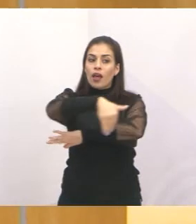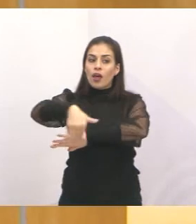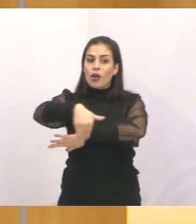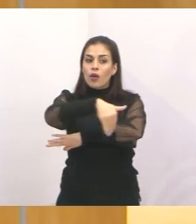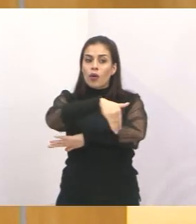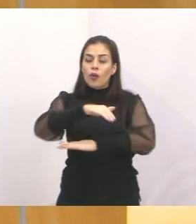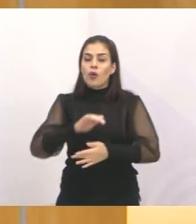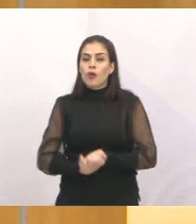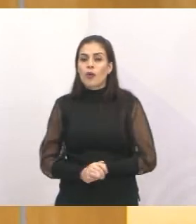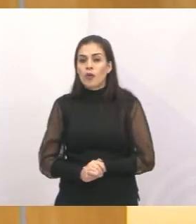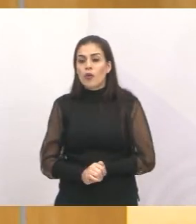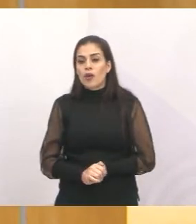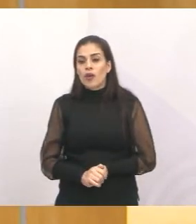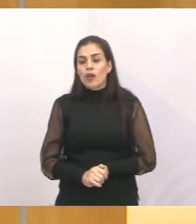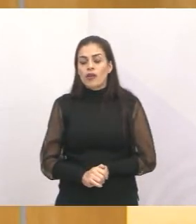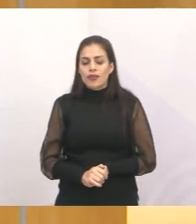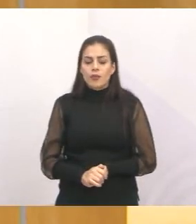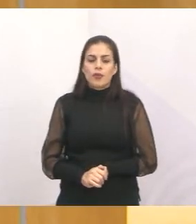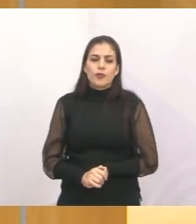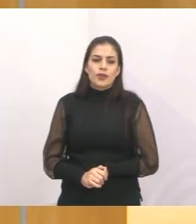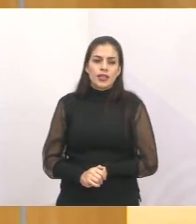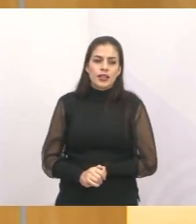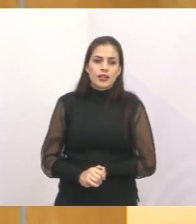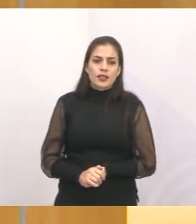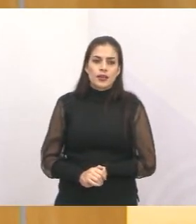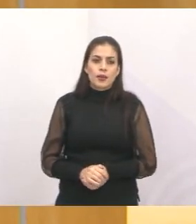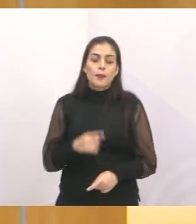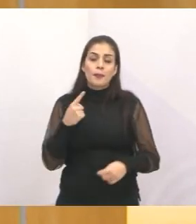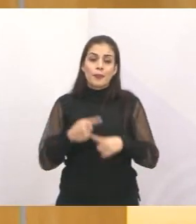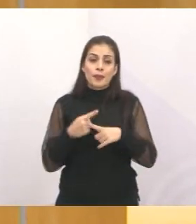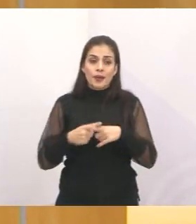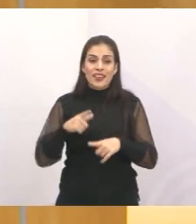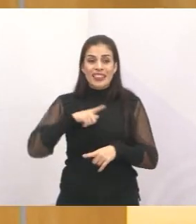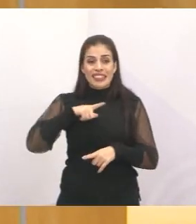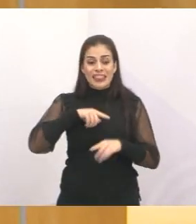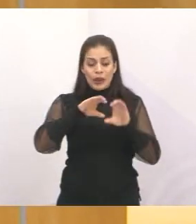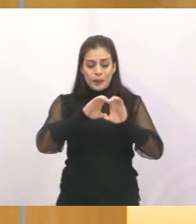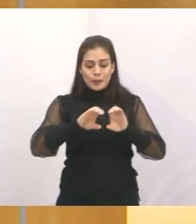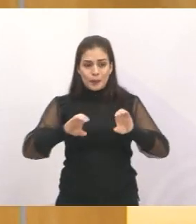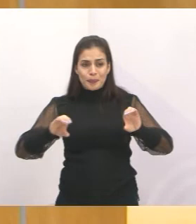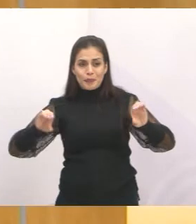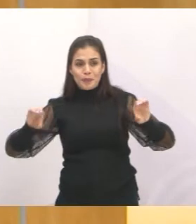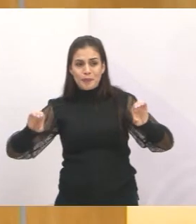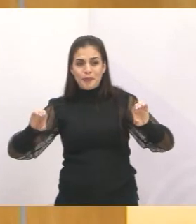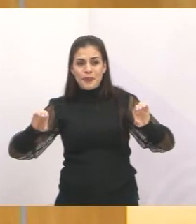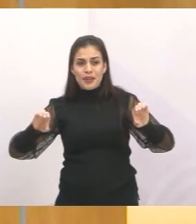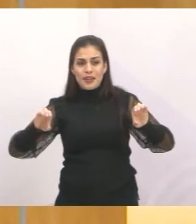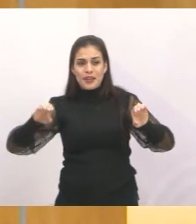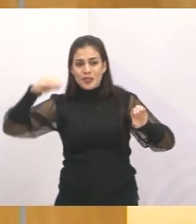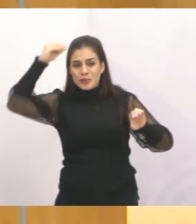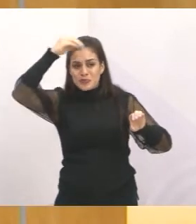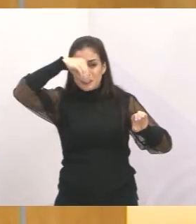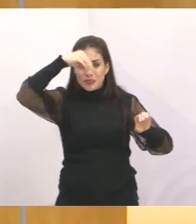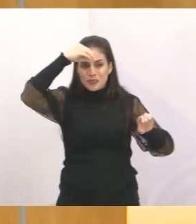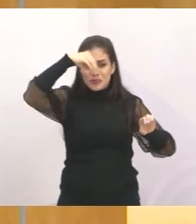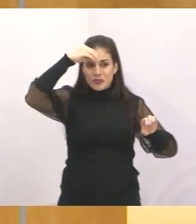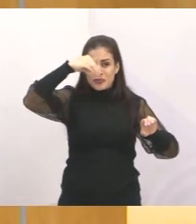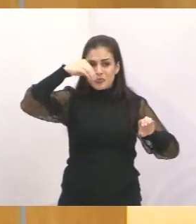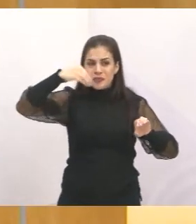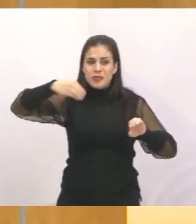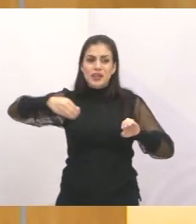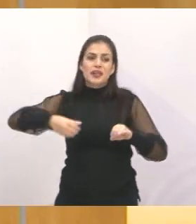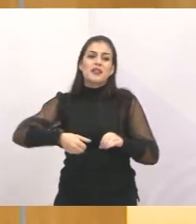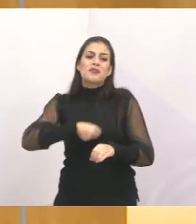quê? Porque nós temos tubulações extremamente frágeis,